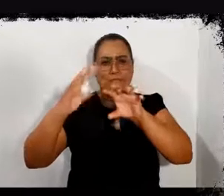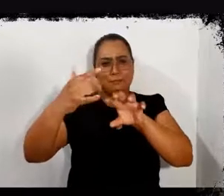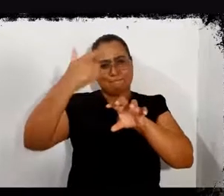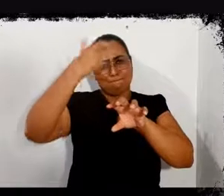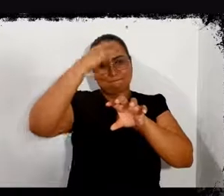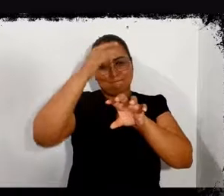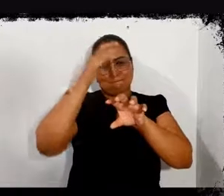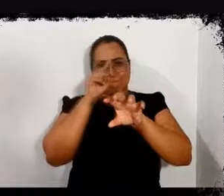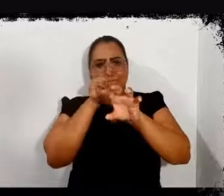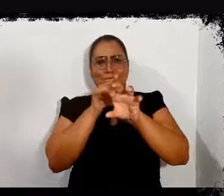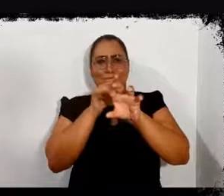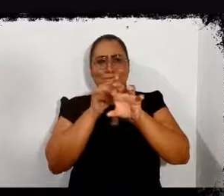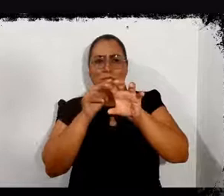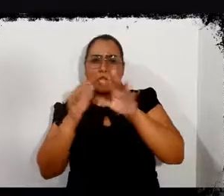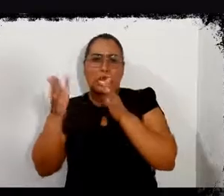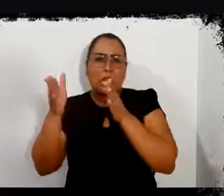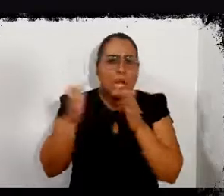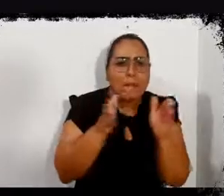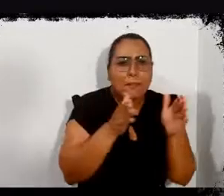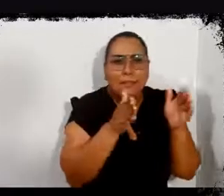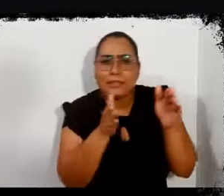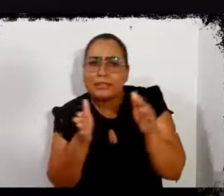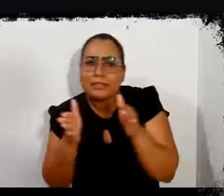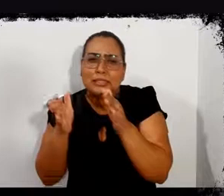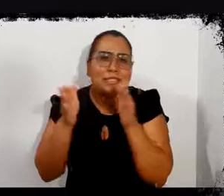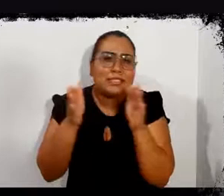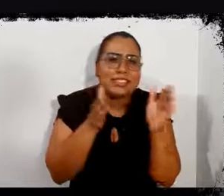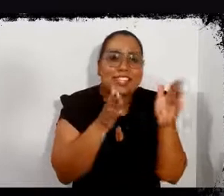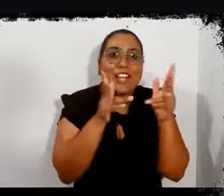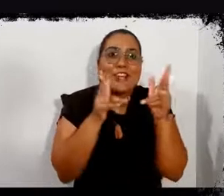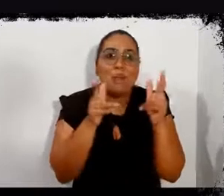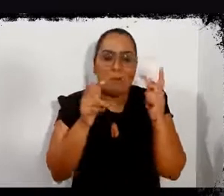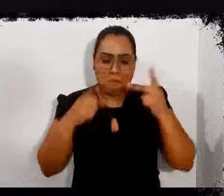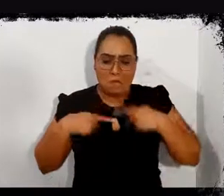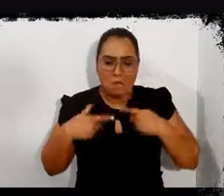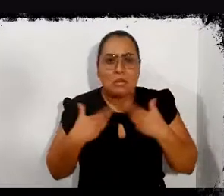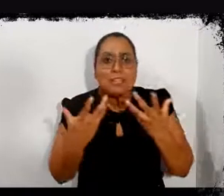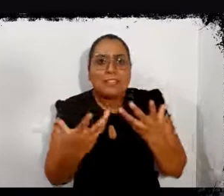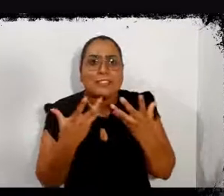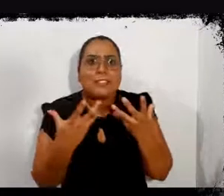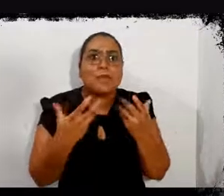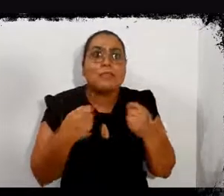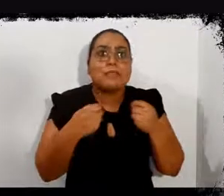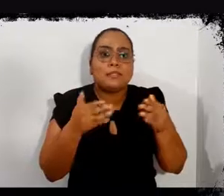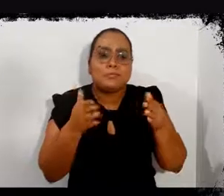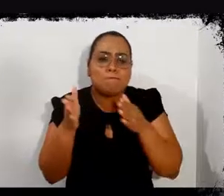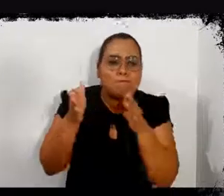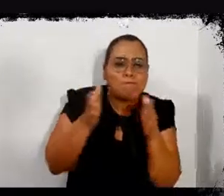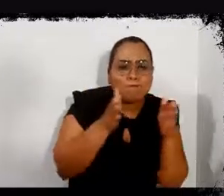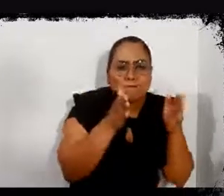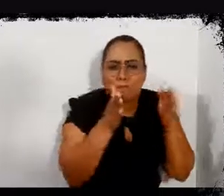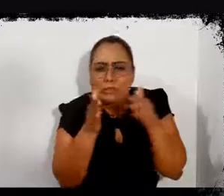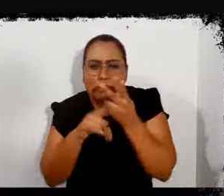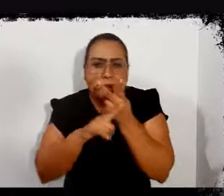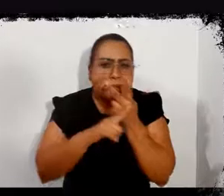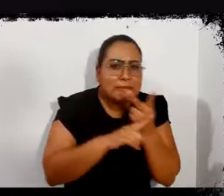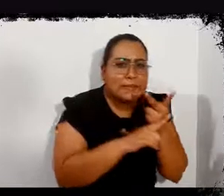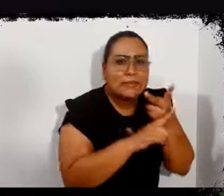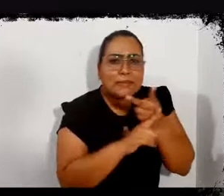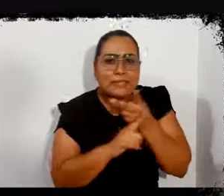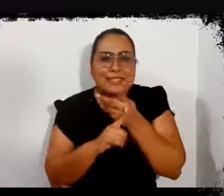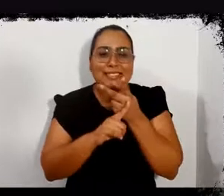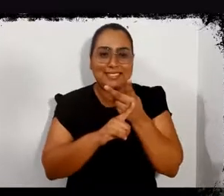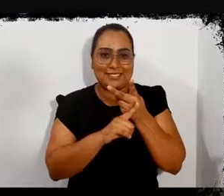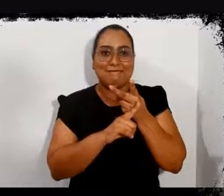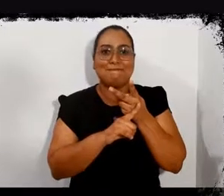ver aqui, no centro do círculo, nós temos um labirinto quadrado e esse